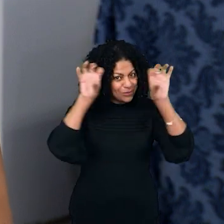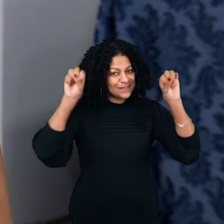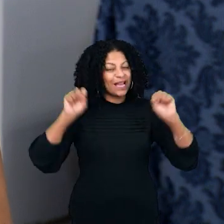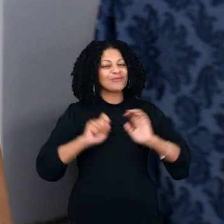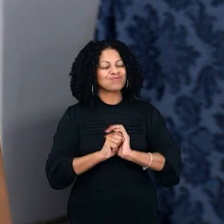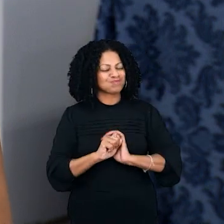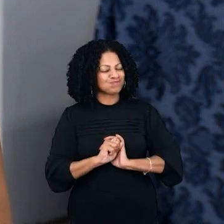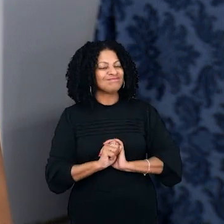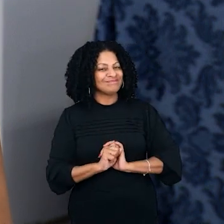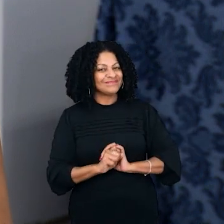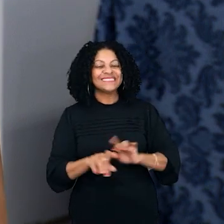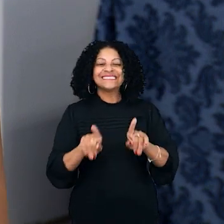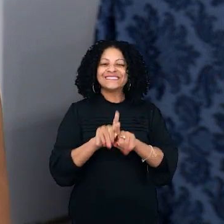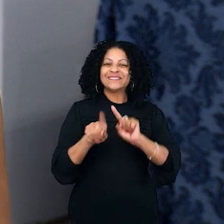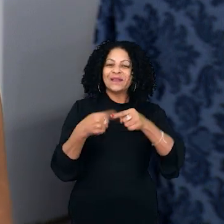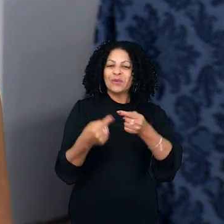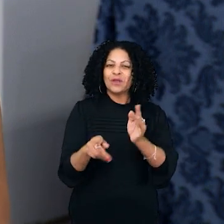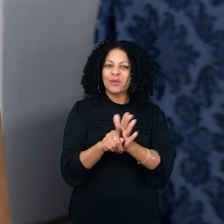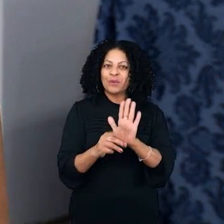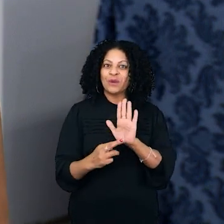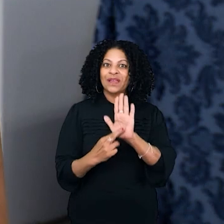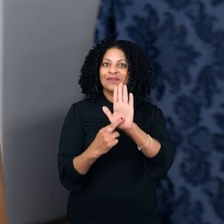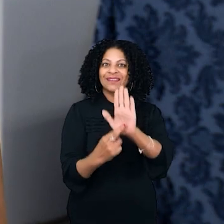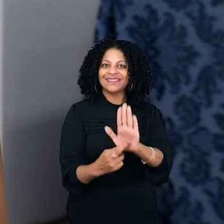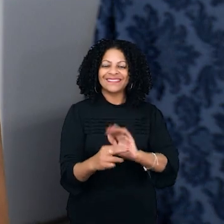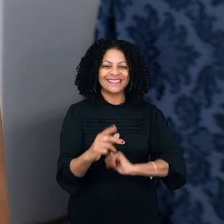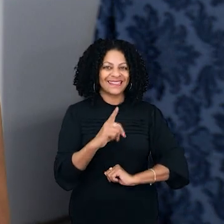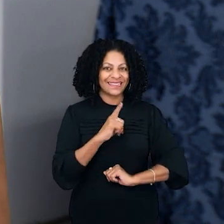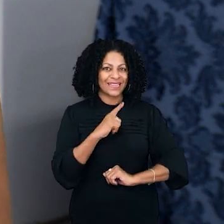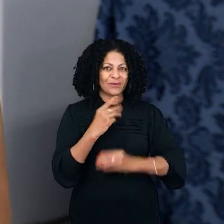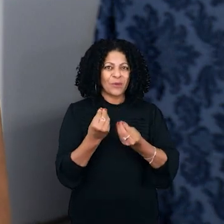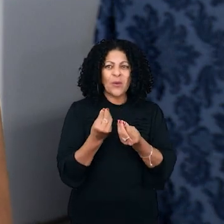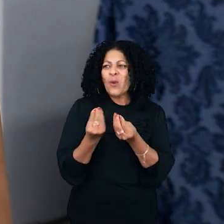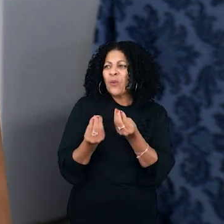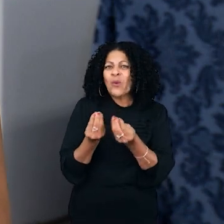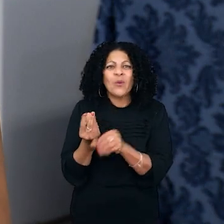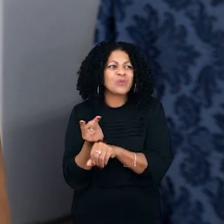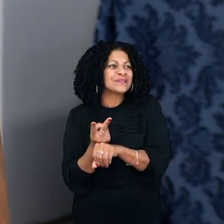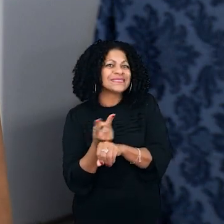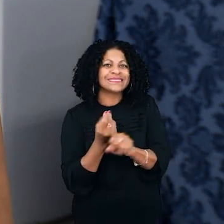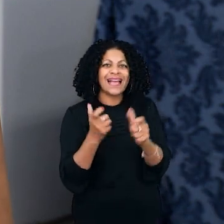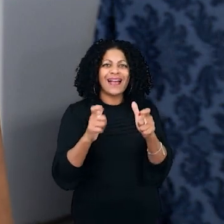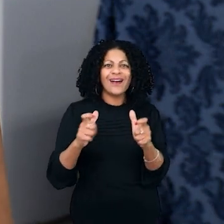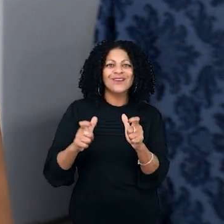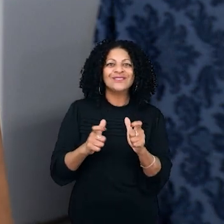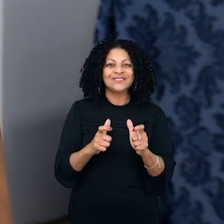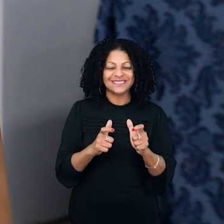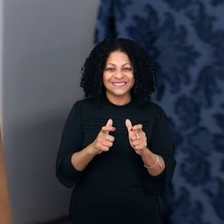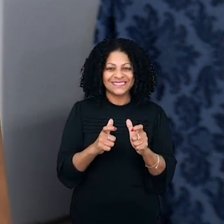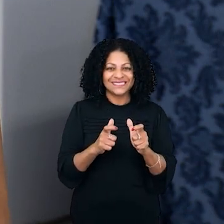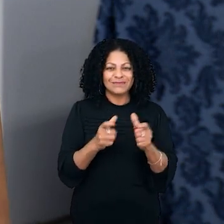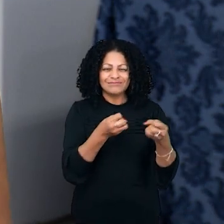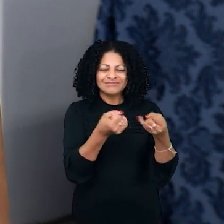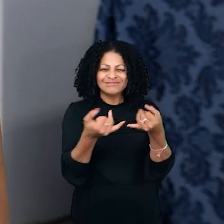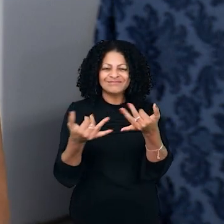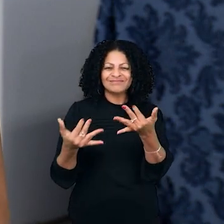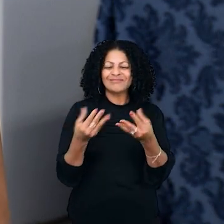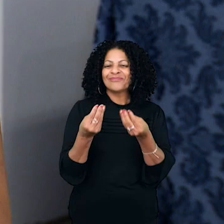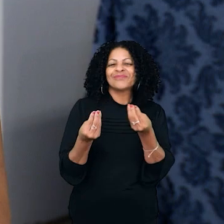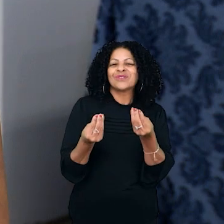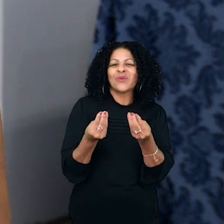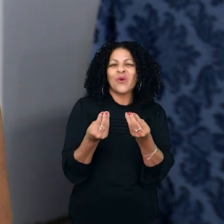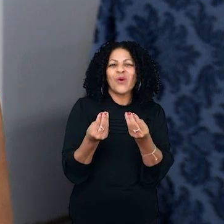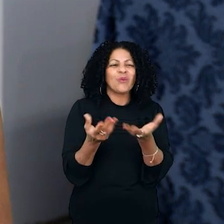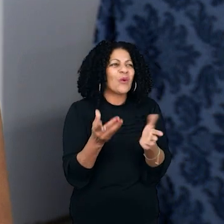até culturalmente, desde que passou a ter uma referência de a quem buscar, para falar